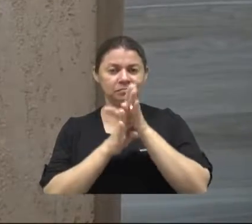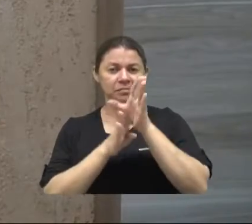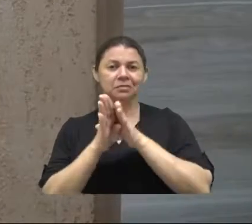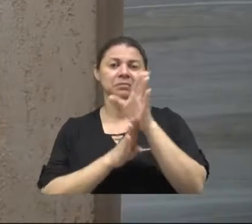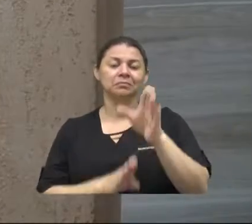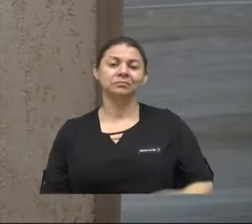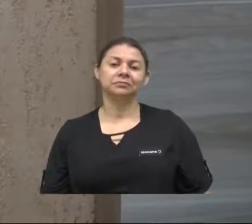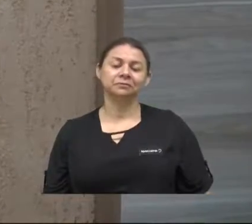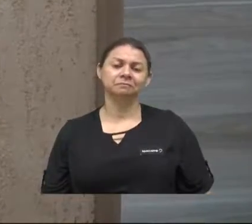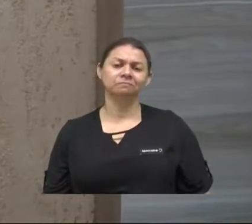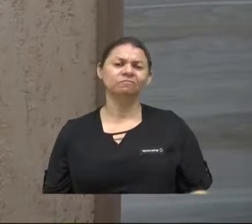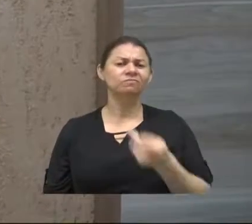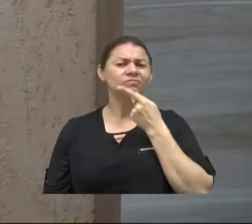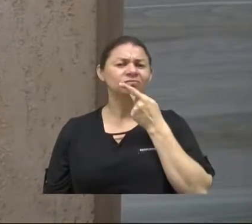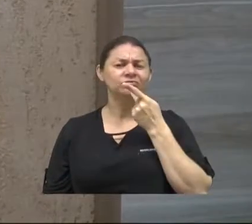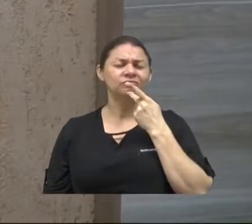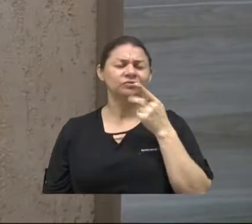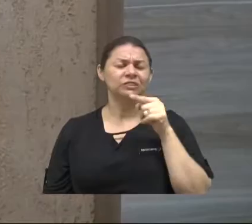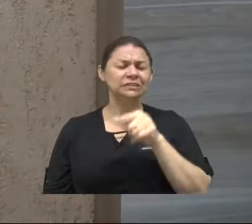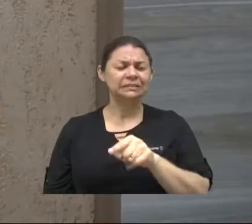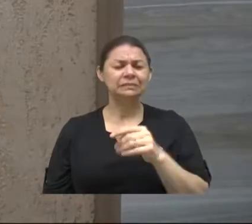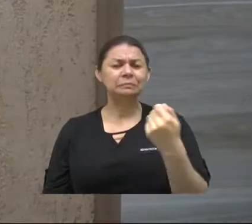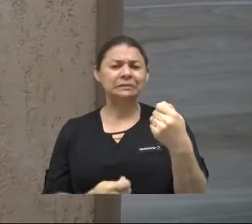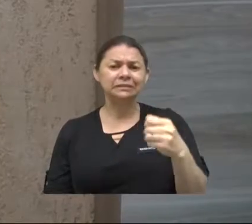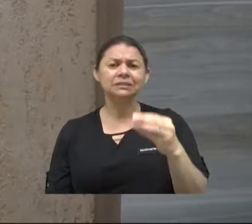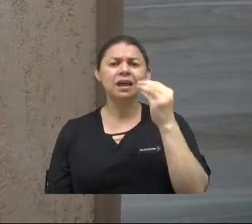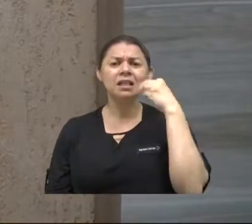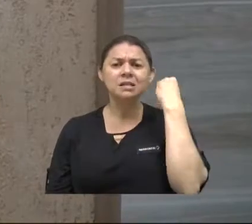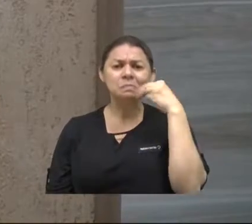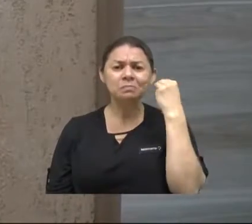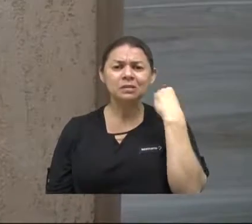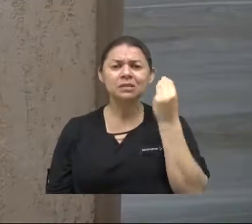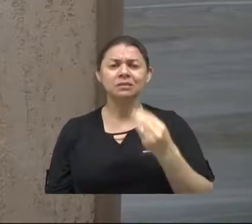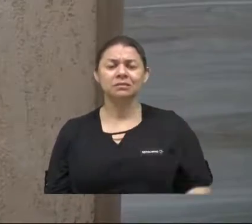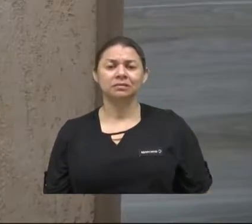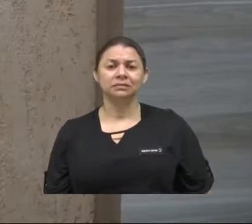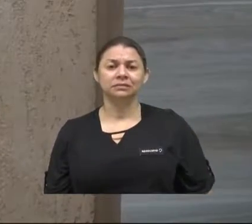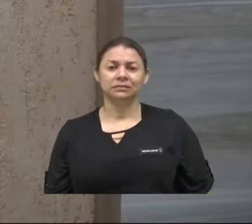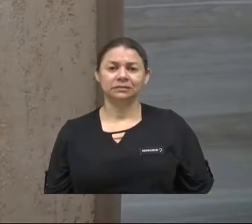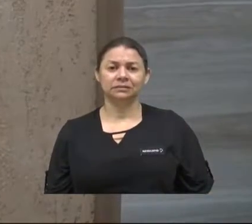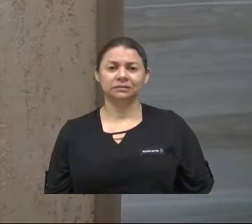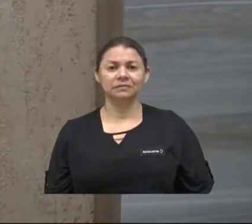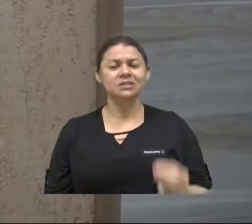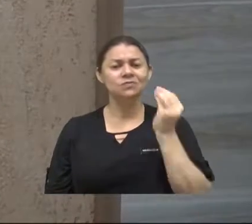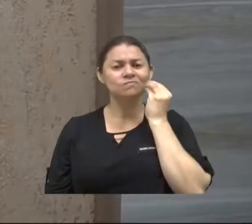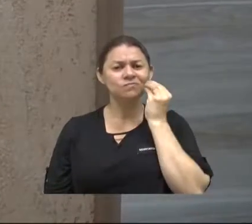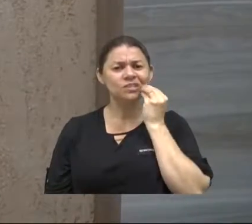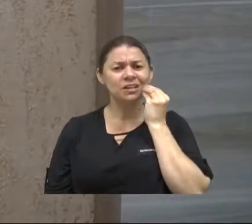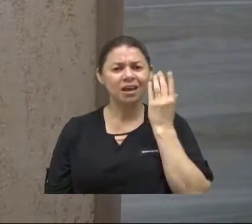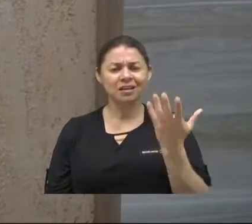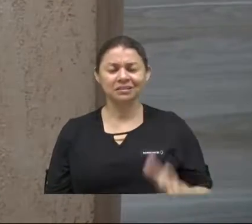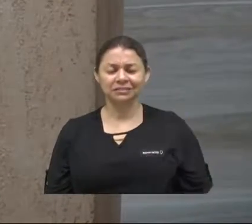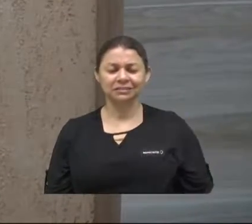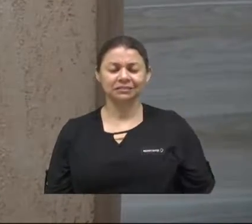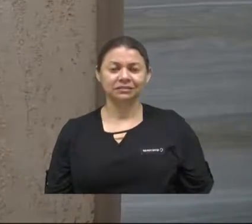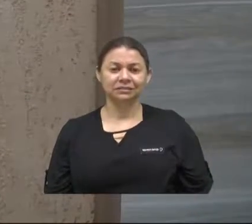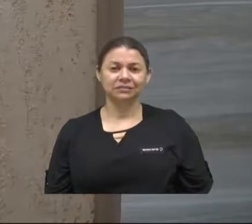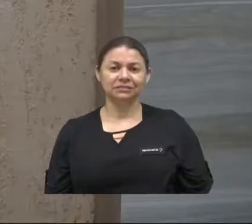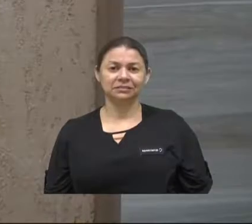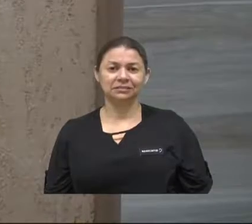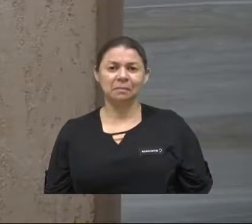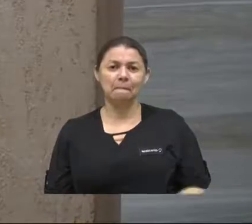faça um teste. Toda vez que você abrir uma margarina, joga a tampa para cima.